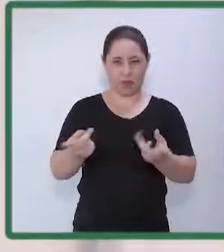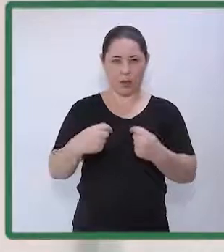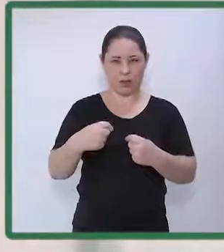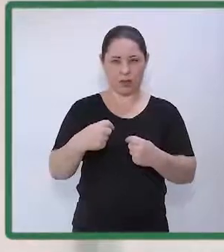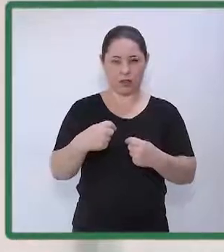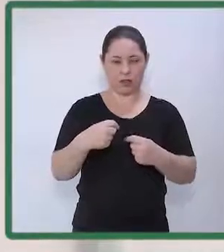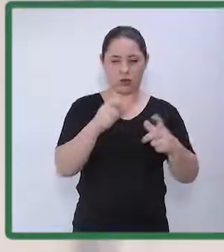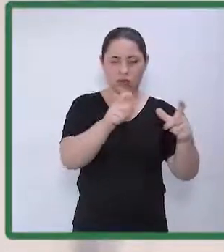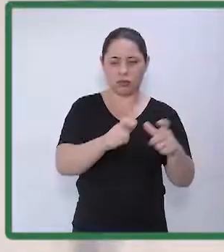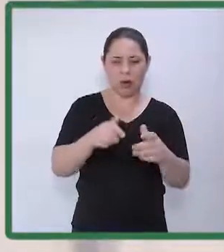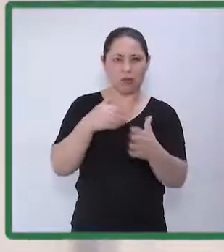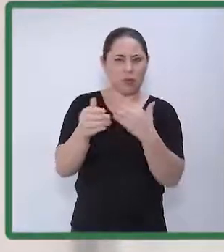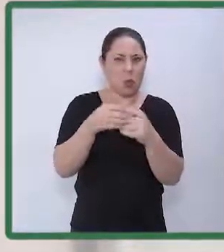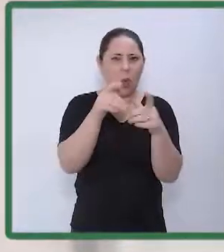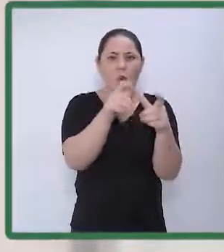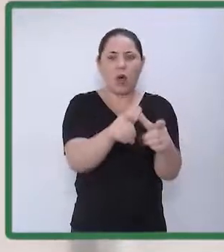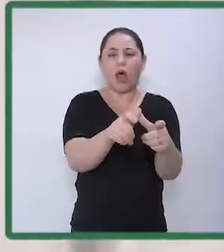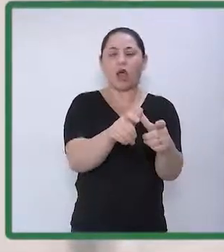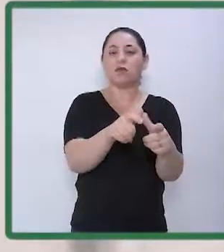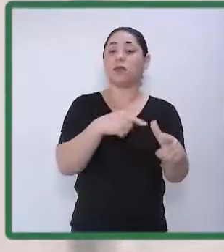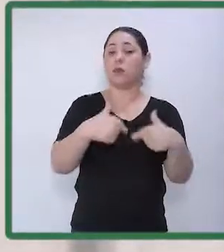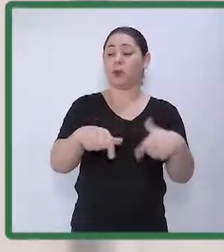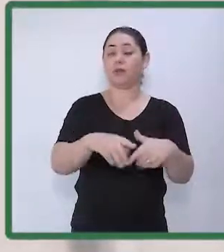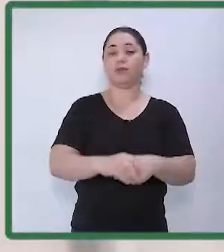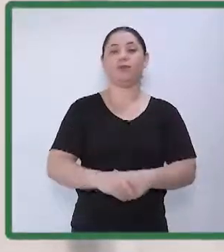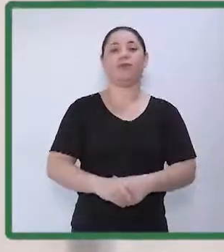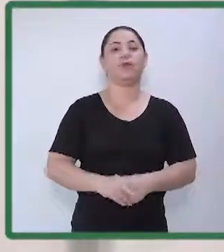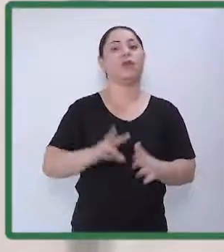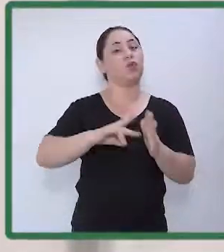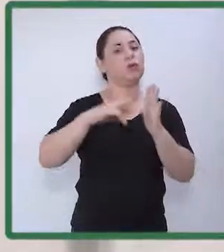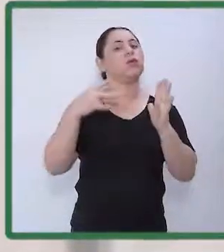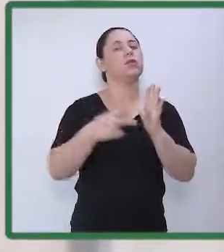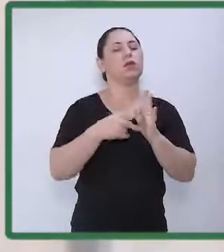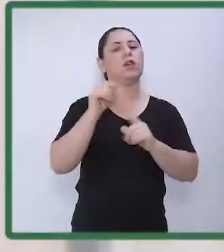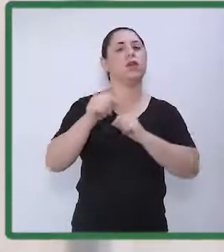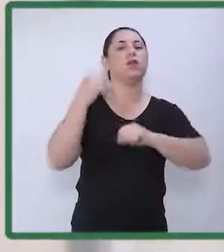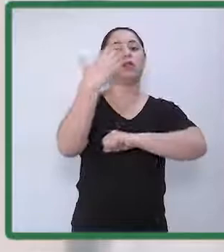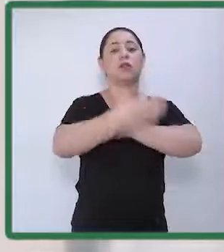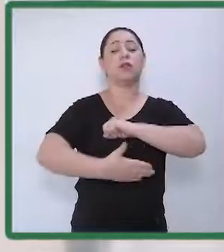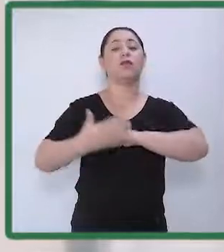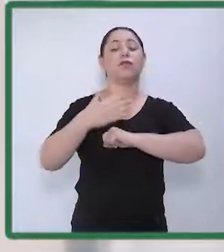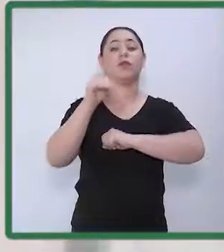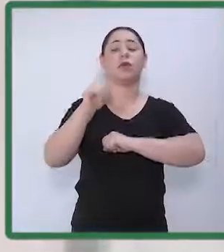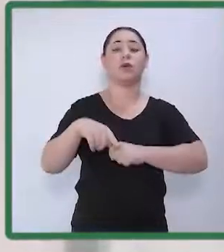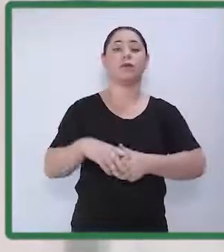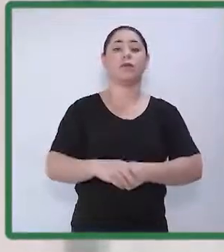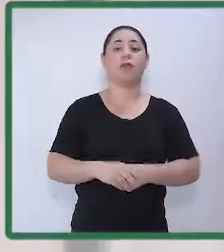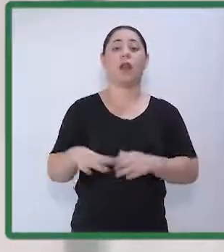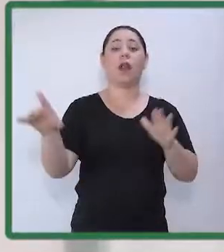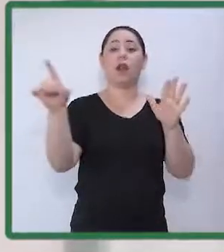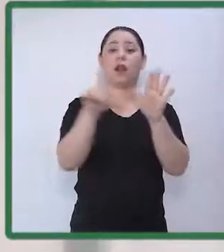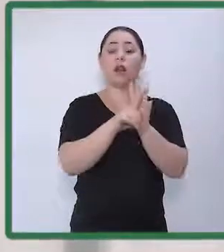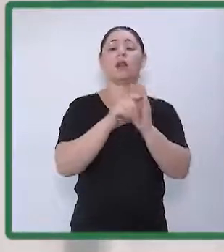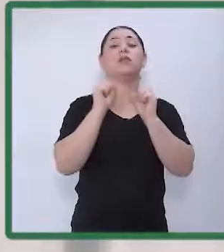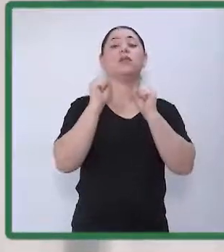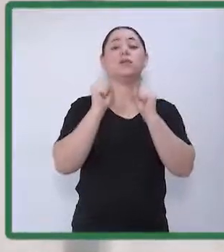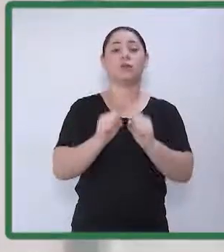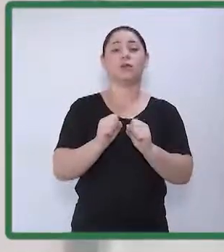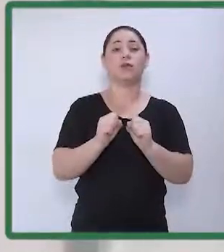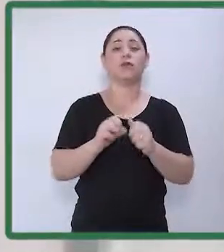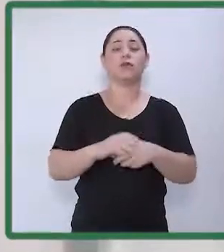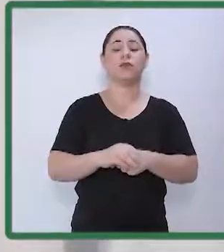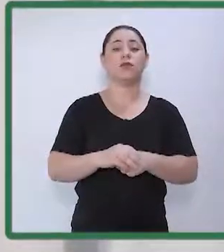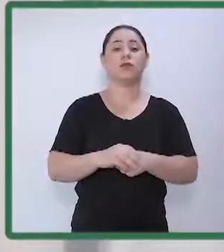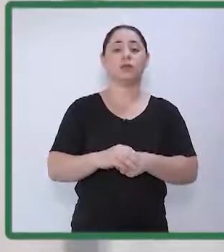estar onde a gente queira estar, não é mesmo? Então, nesse sentido, realmente é que eu defendo esta lei que